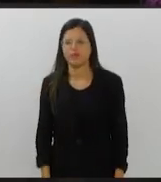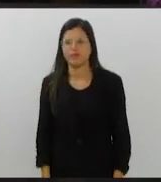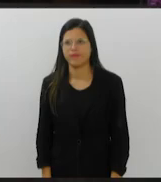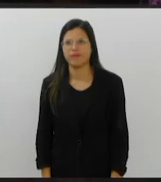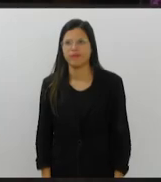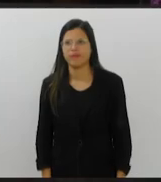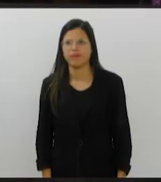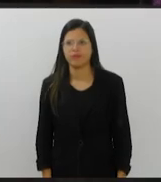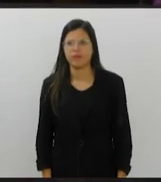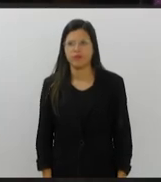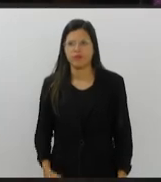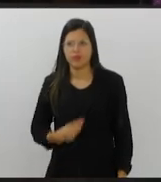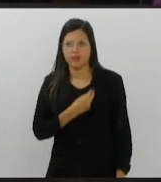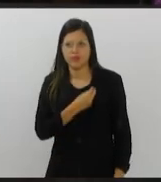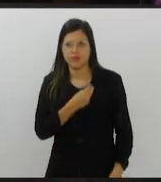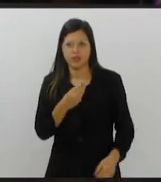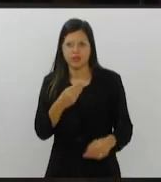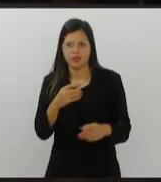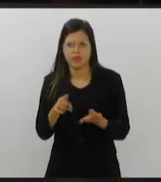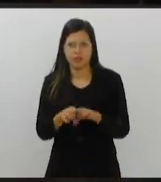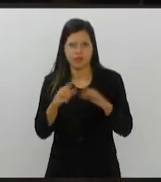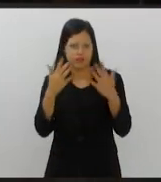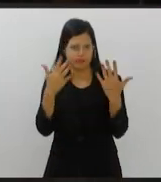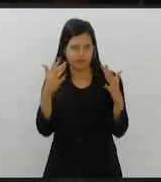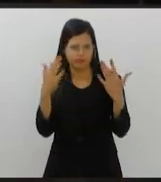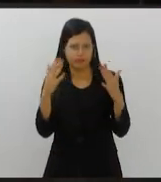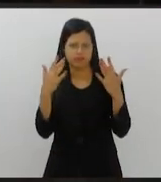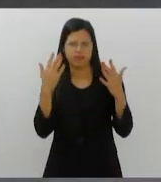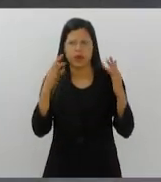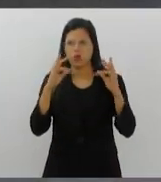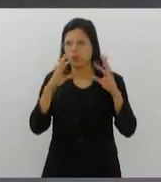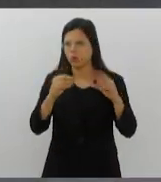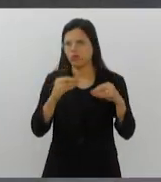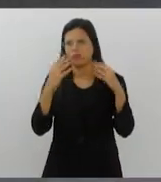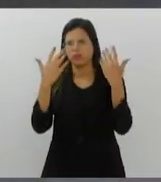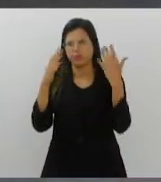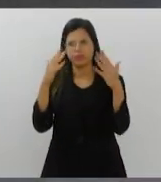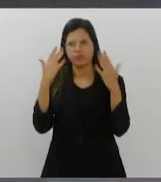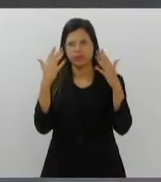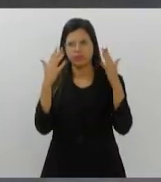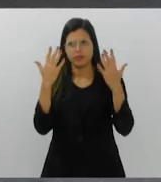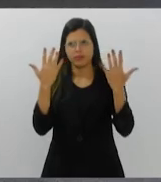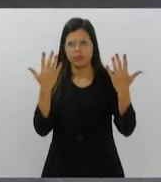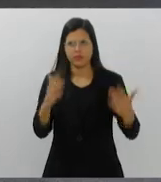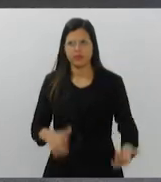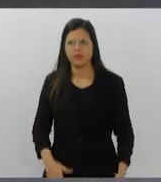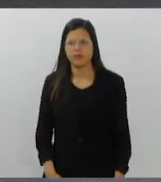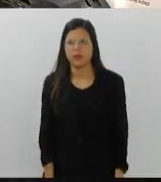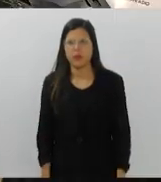também está presente ali. Uma salva de palmas para todos e todas.